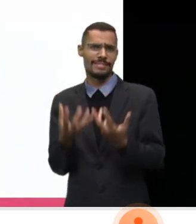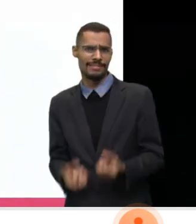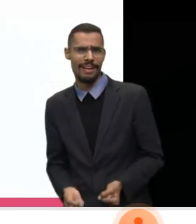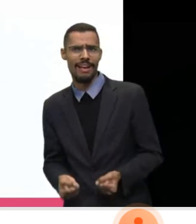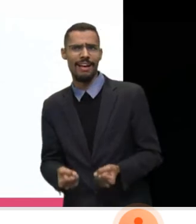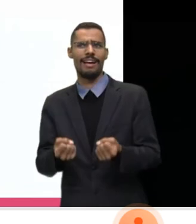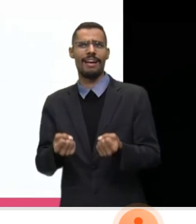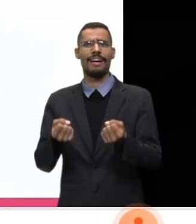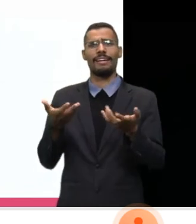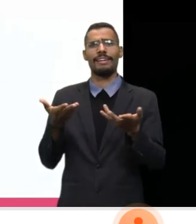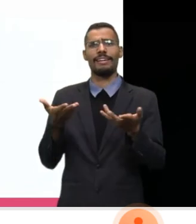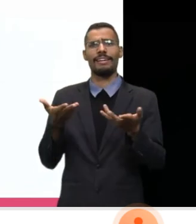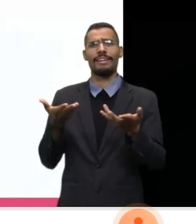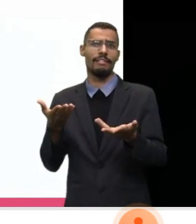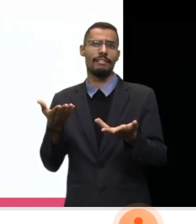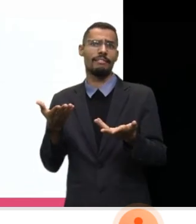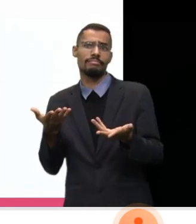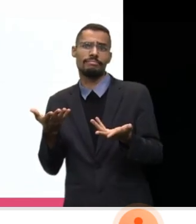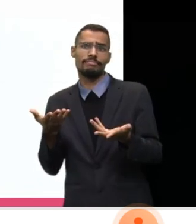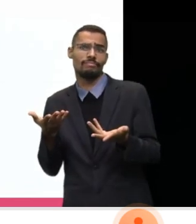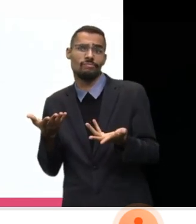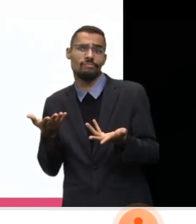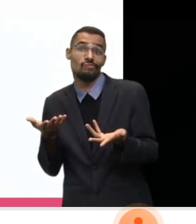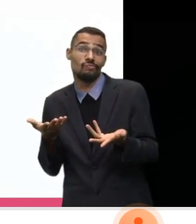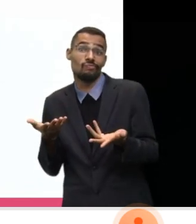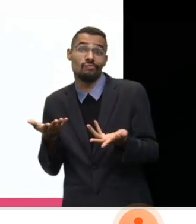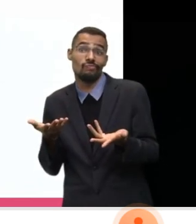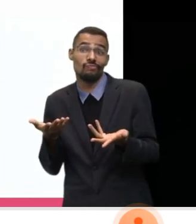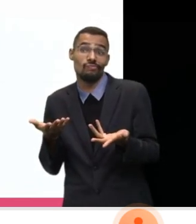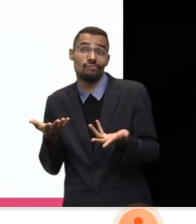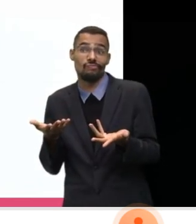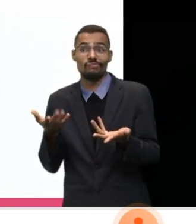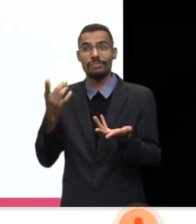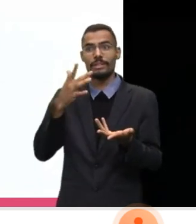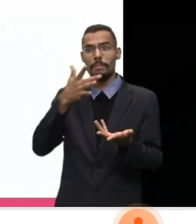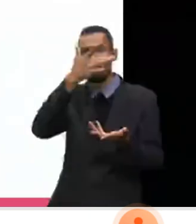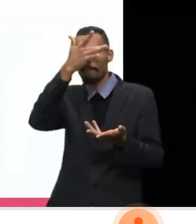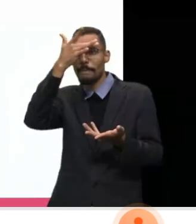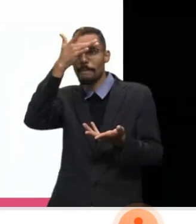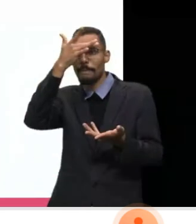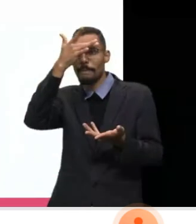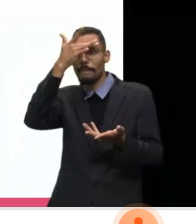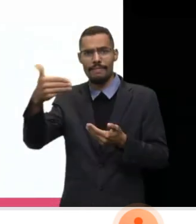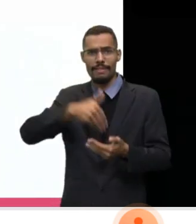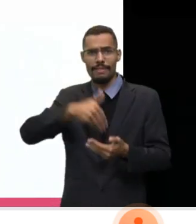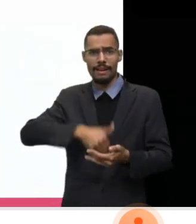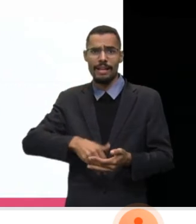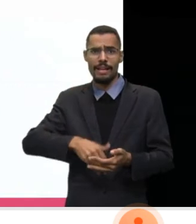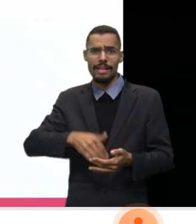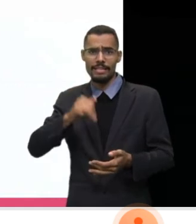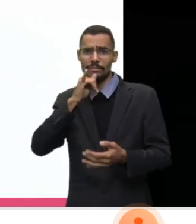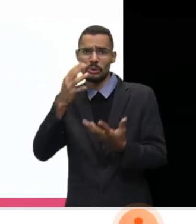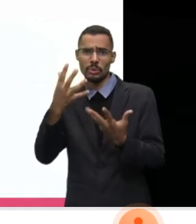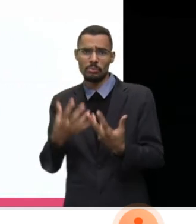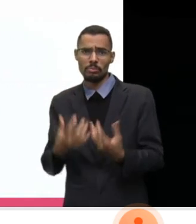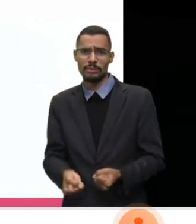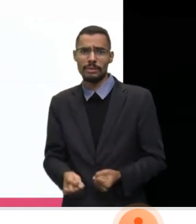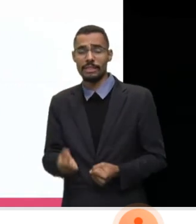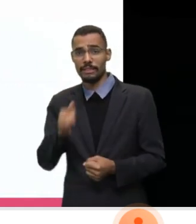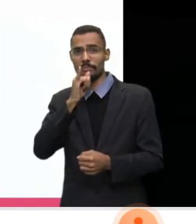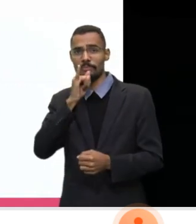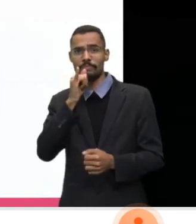ou admitir, ou é alguém que vai entrar. Então, vamos lá primeiro.